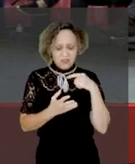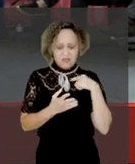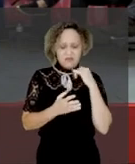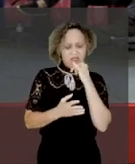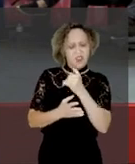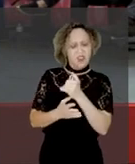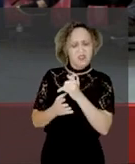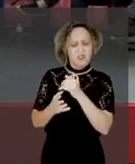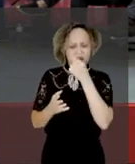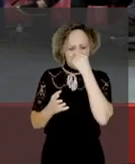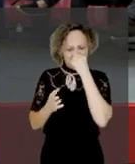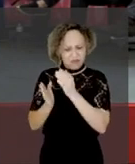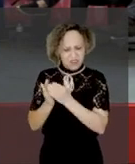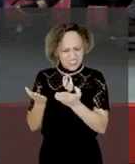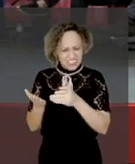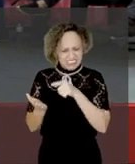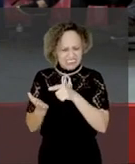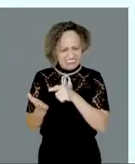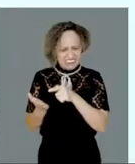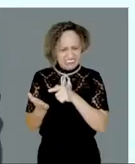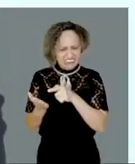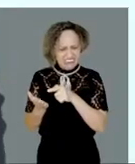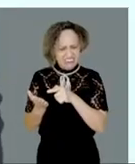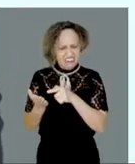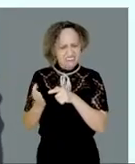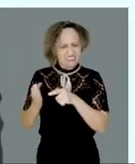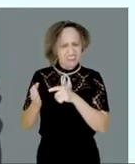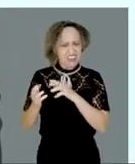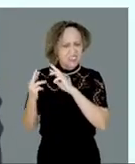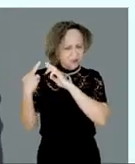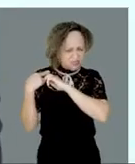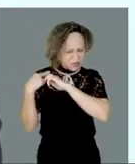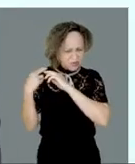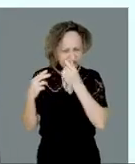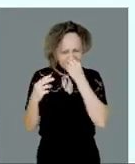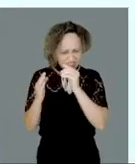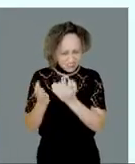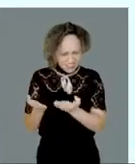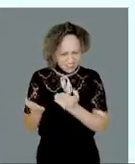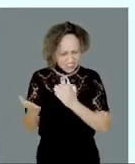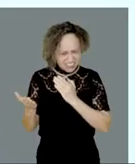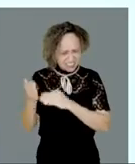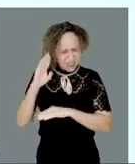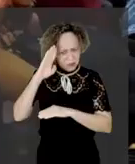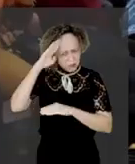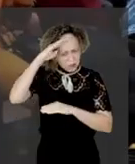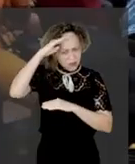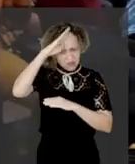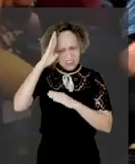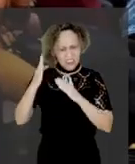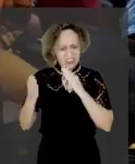evangélicos farão, ano que vem, parte da derrota de Bolsonaro nesse país.